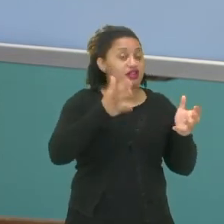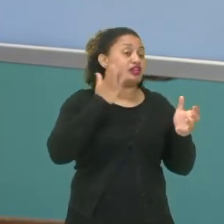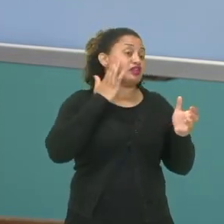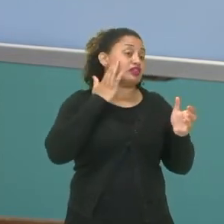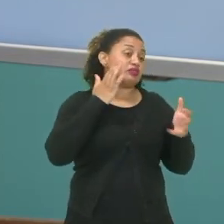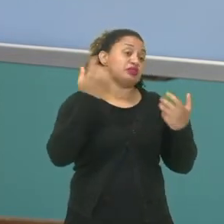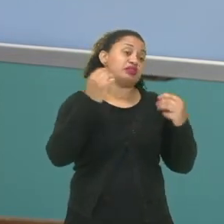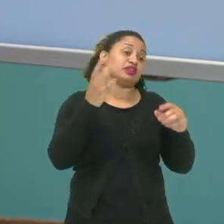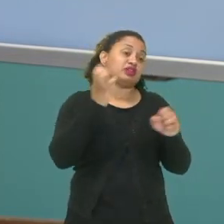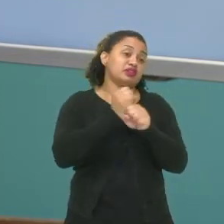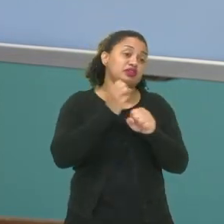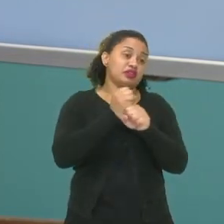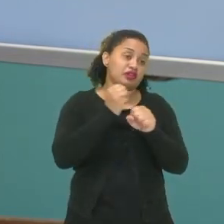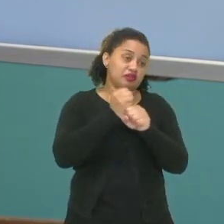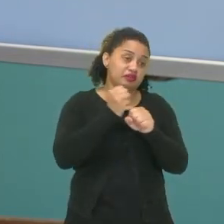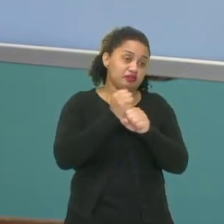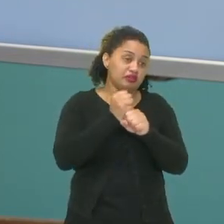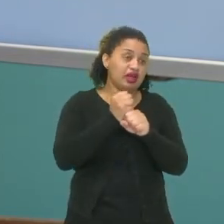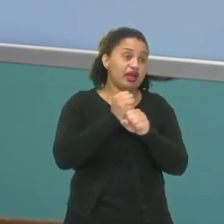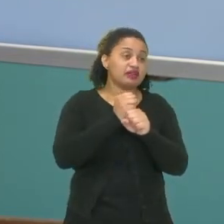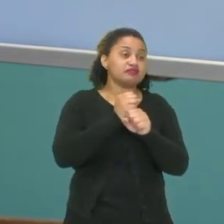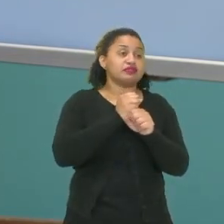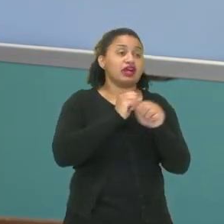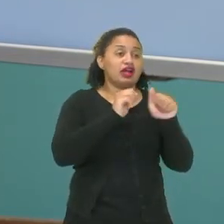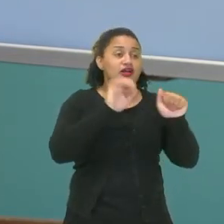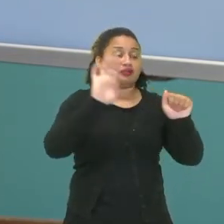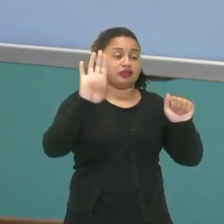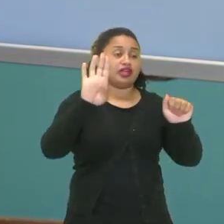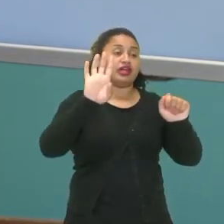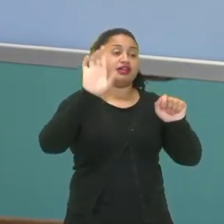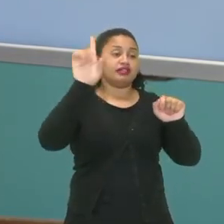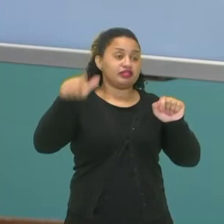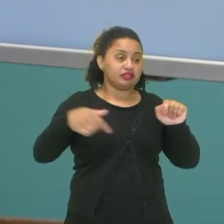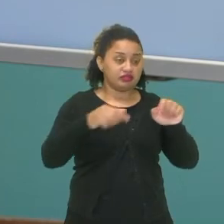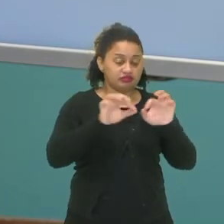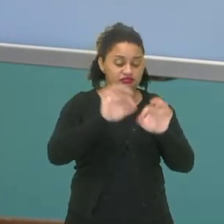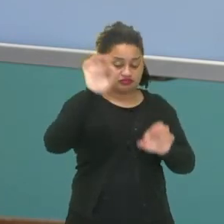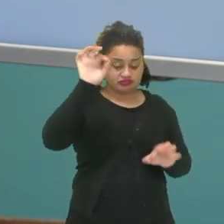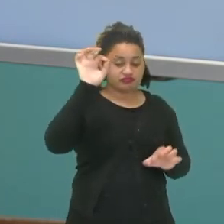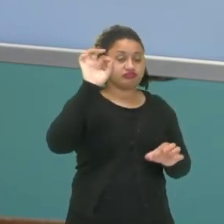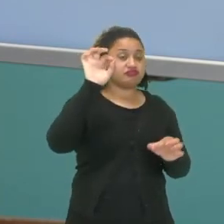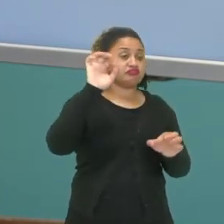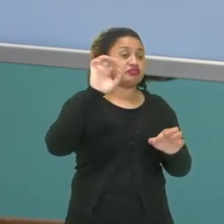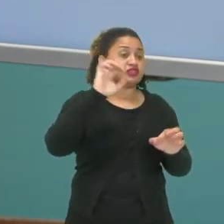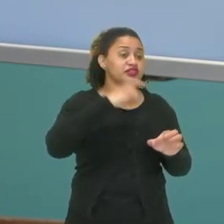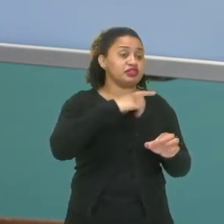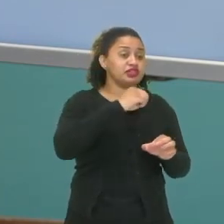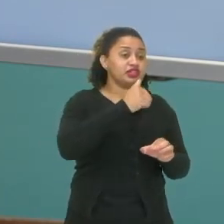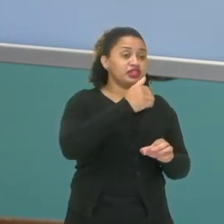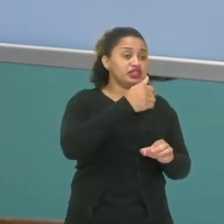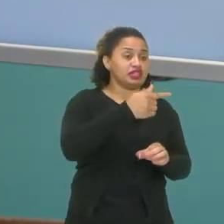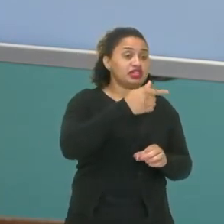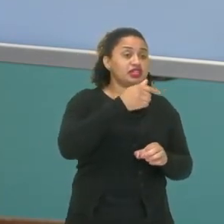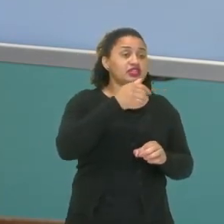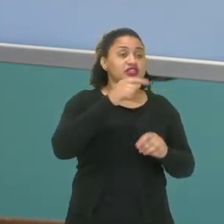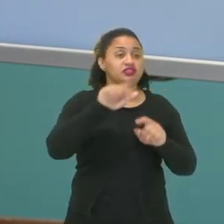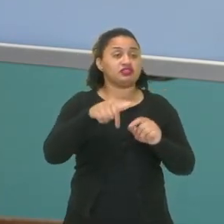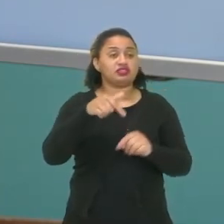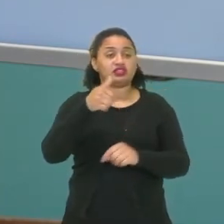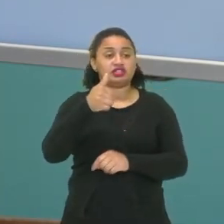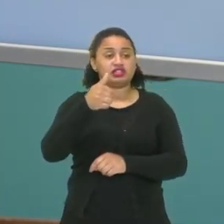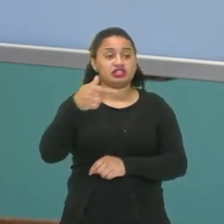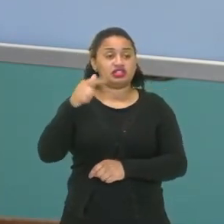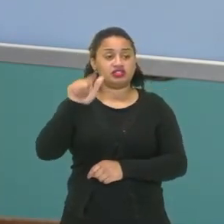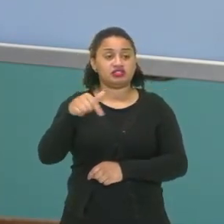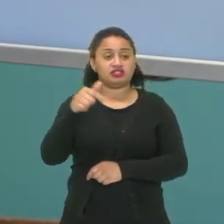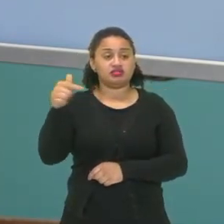ter que somar então esta primeira de A a B e essa distância aqui. Então, 13 mais 17,7, que